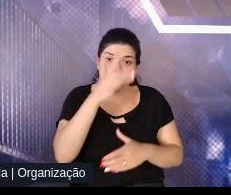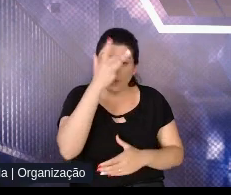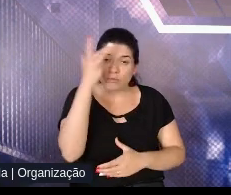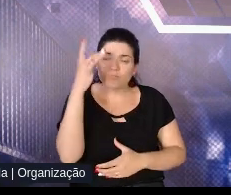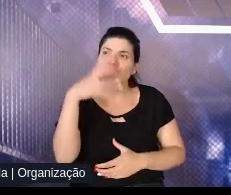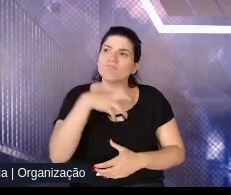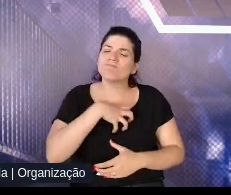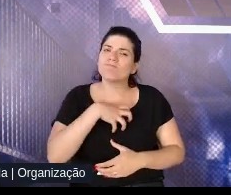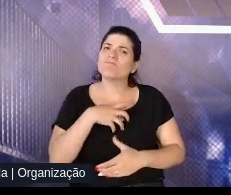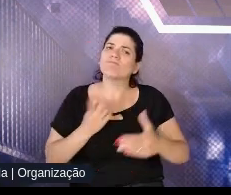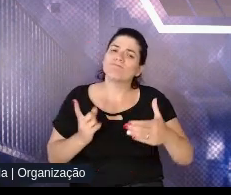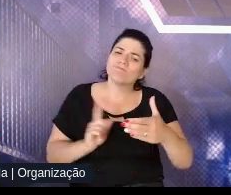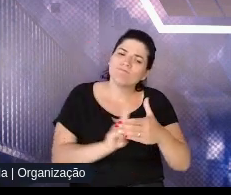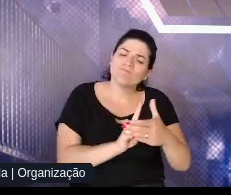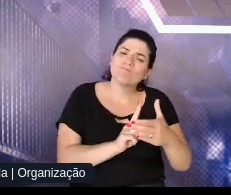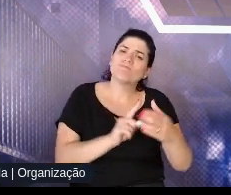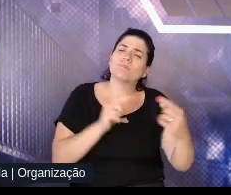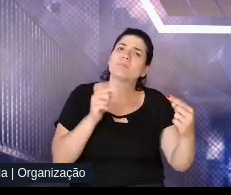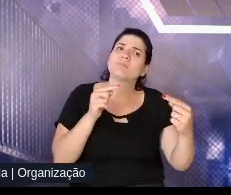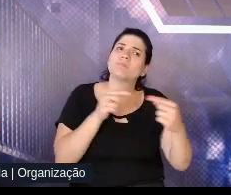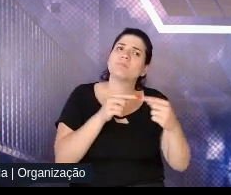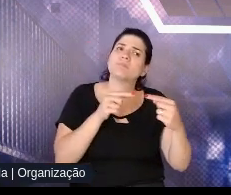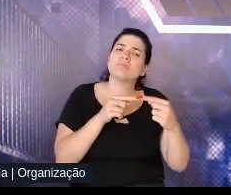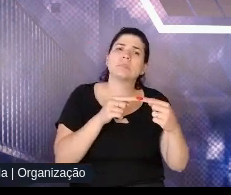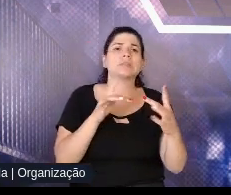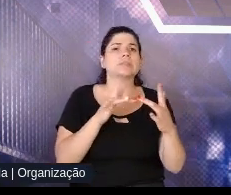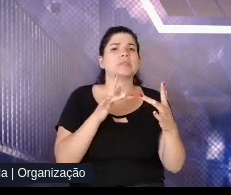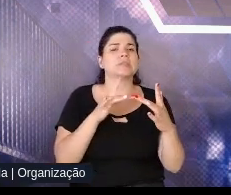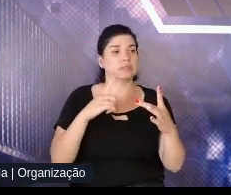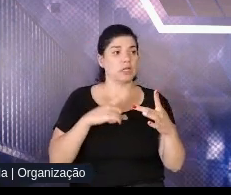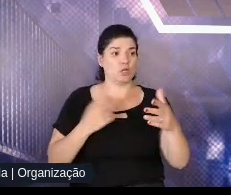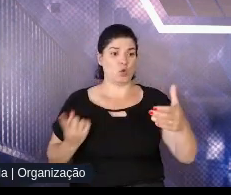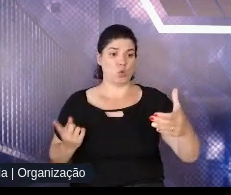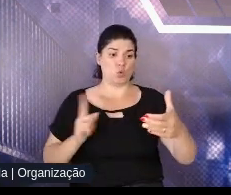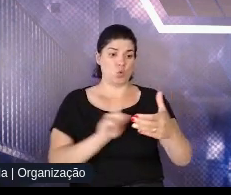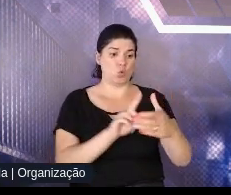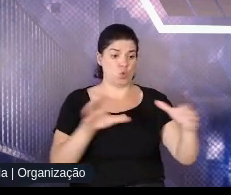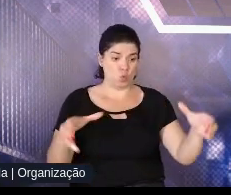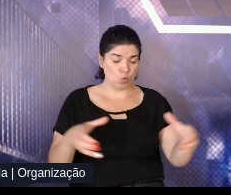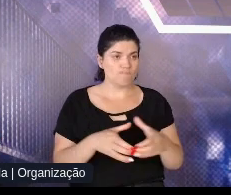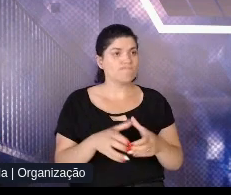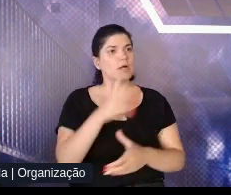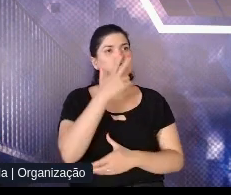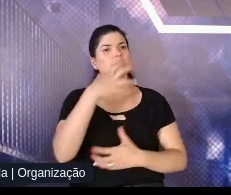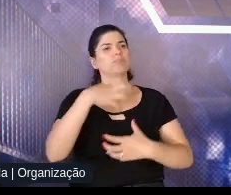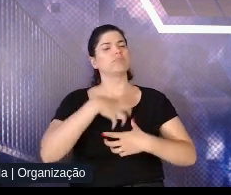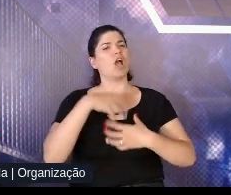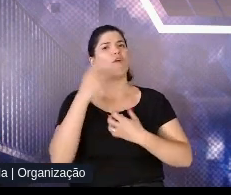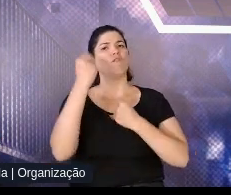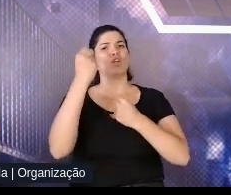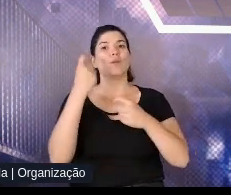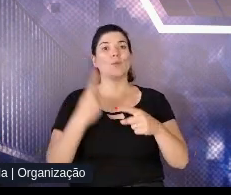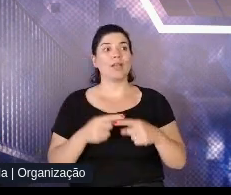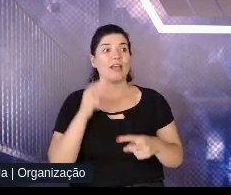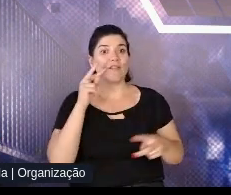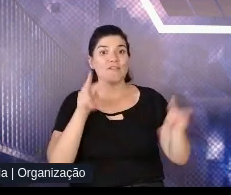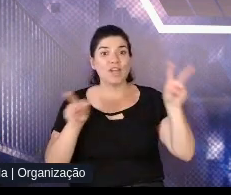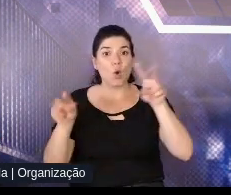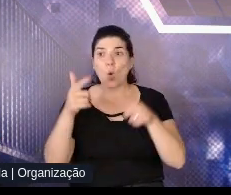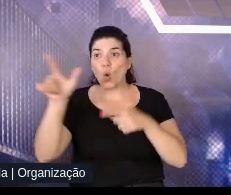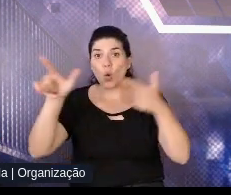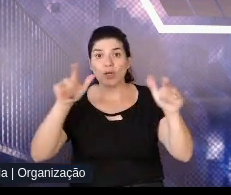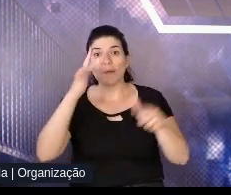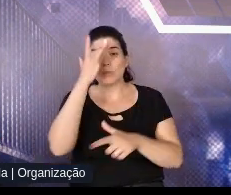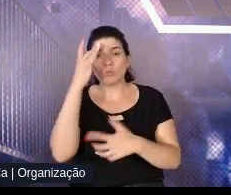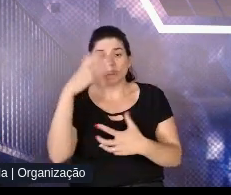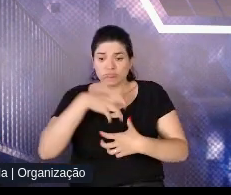sentem parte daquilo, e quando a gente está incluído num grupo, a gente sente mais força, porque vê mais pessoas que sentem as mesmas dores